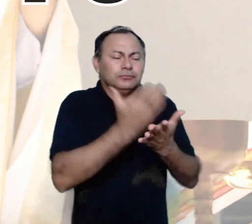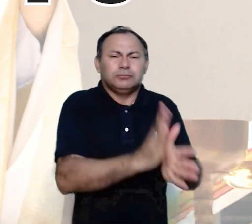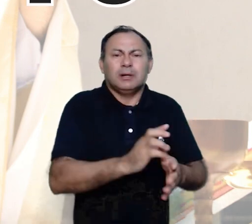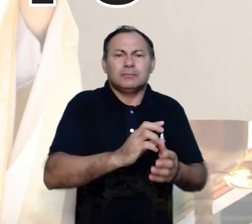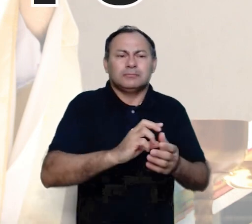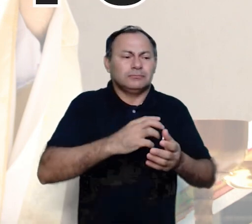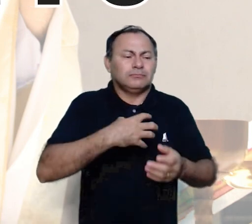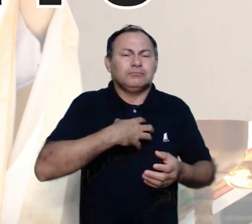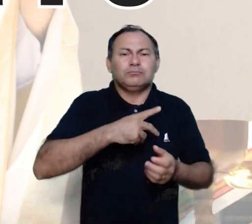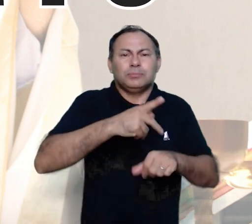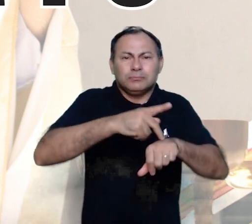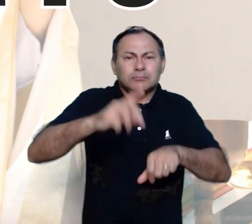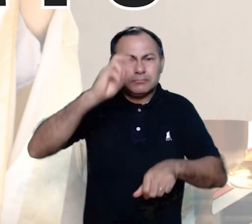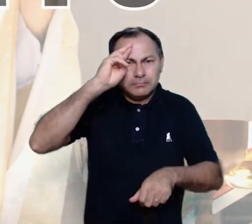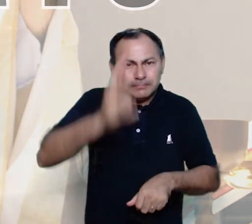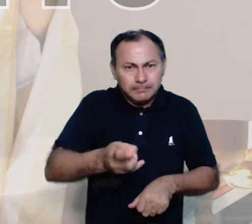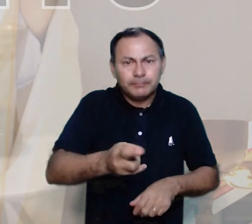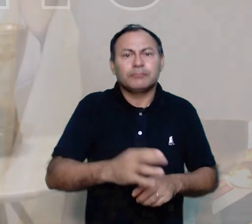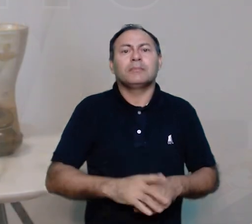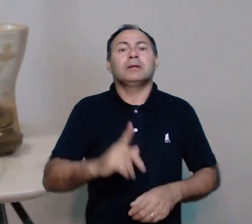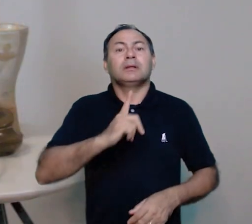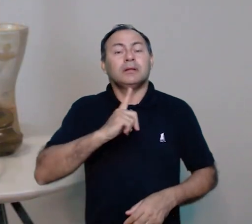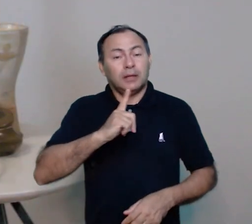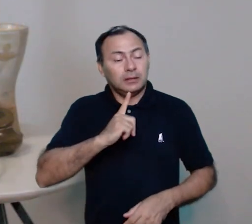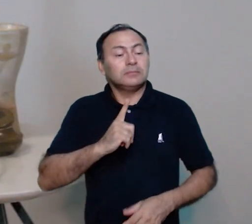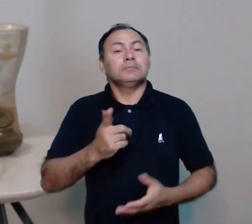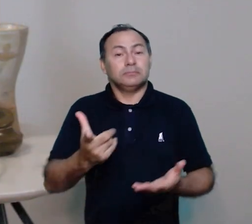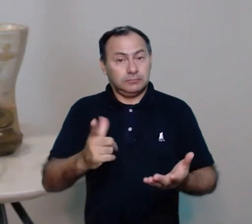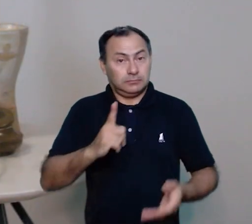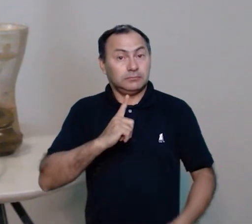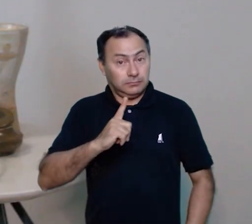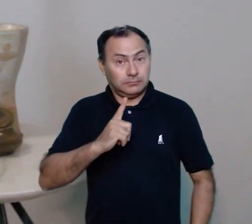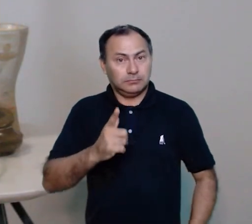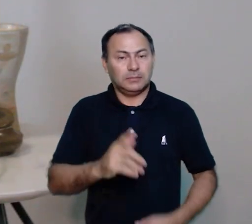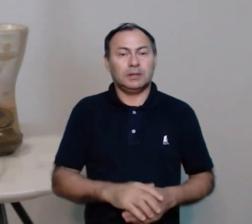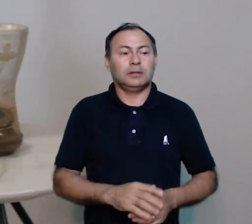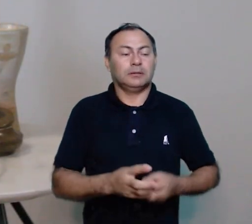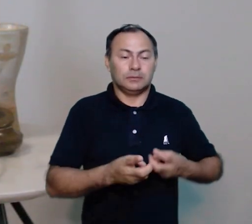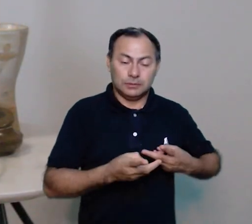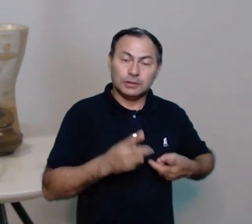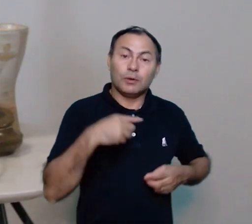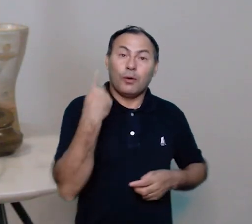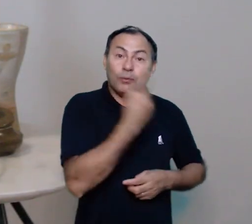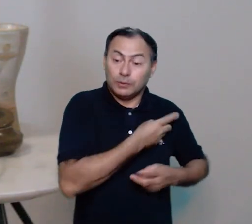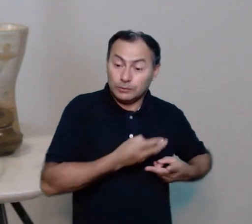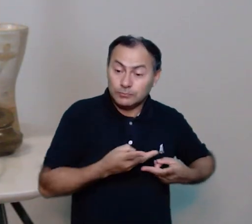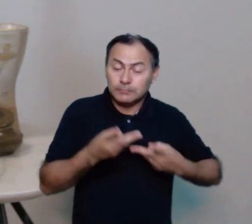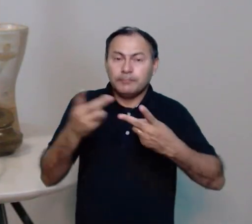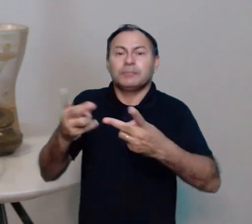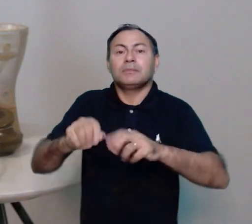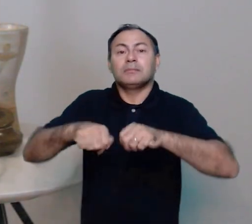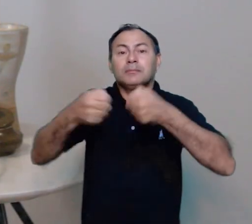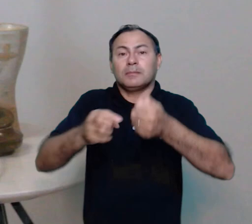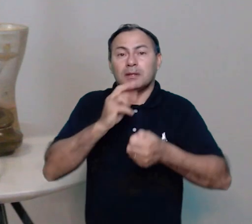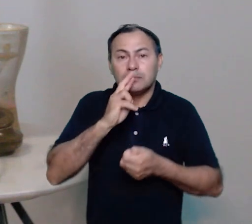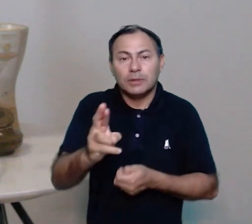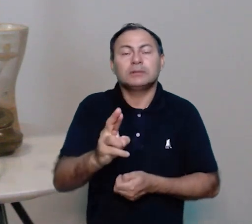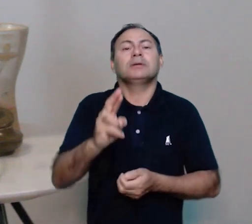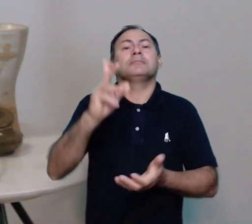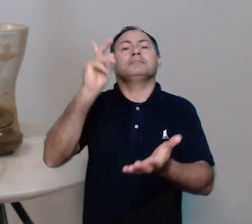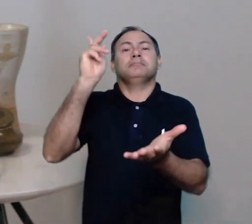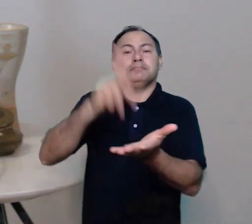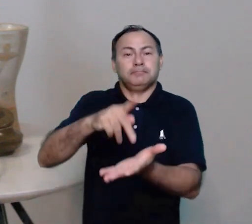forma puramente racional, mas existencial, e nos convida a dar